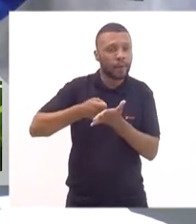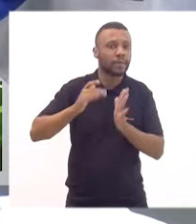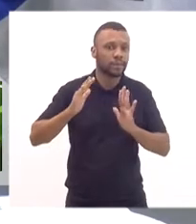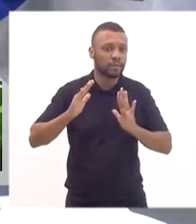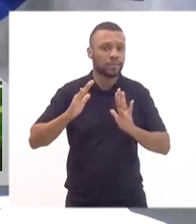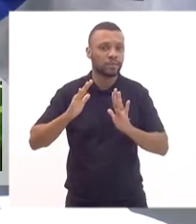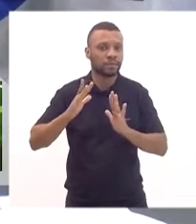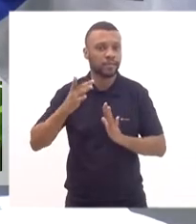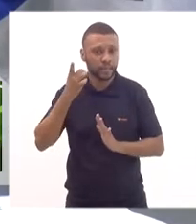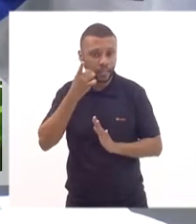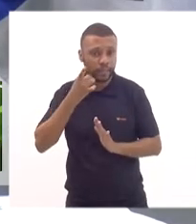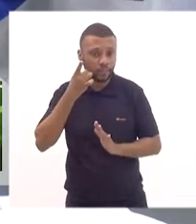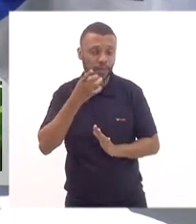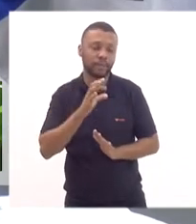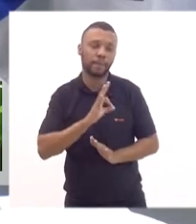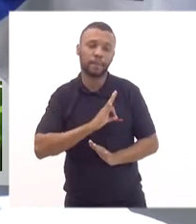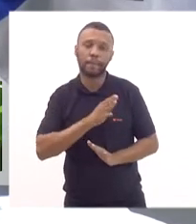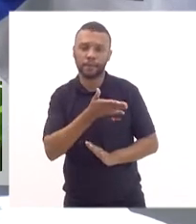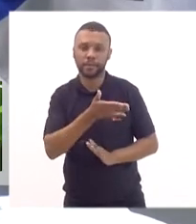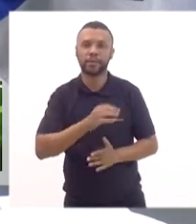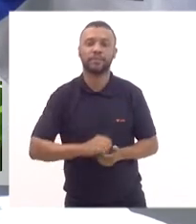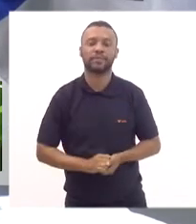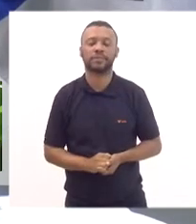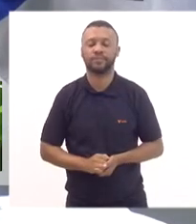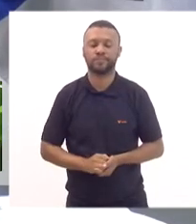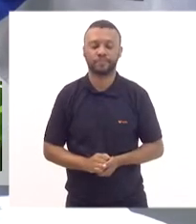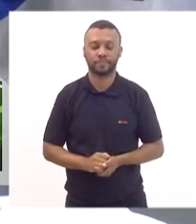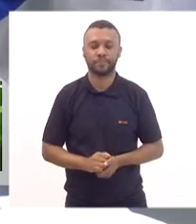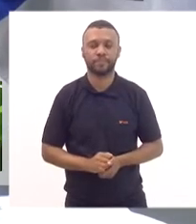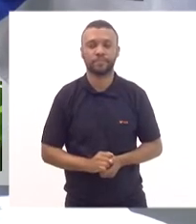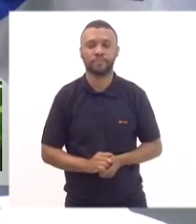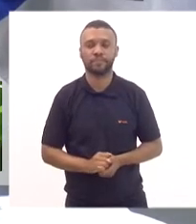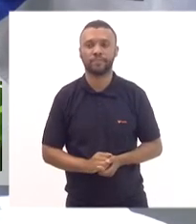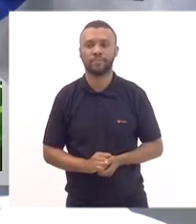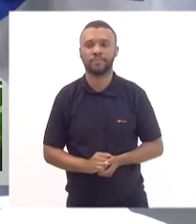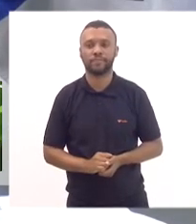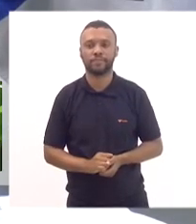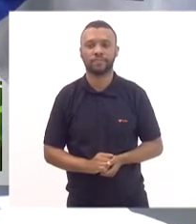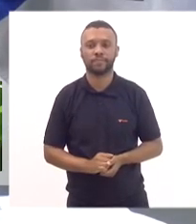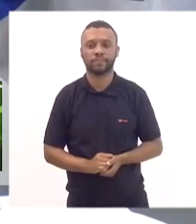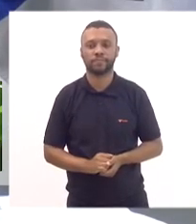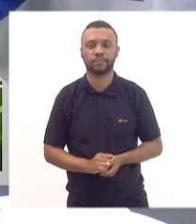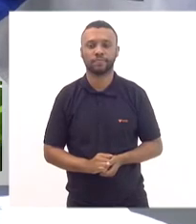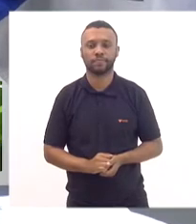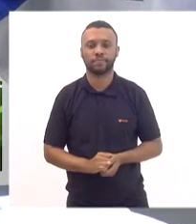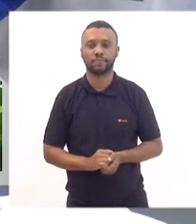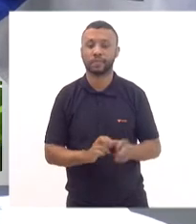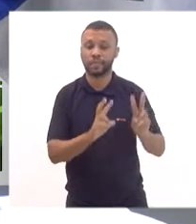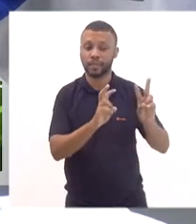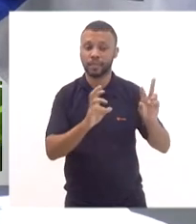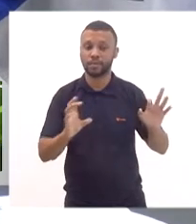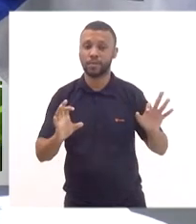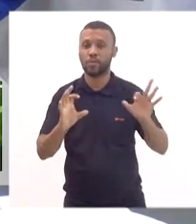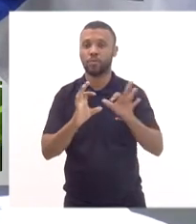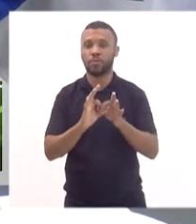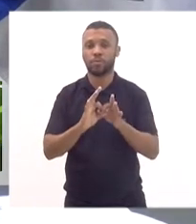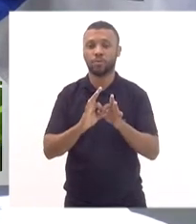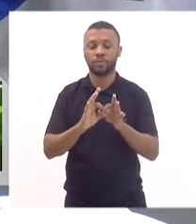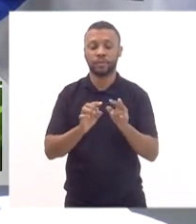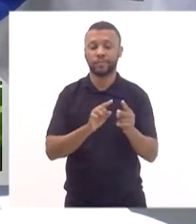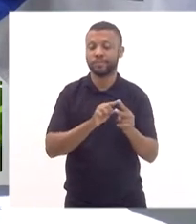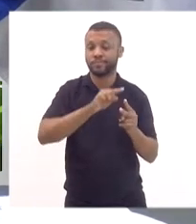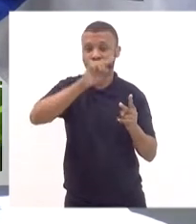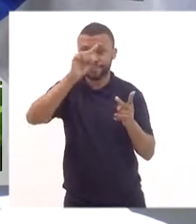da deputada Marta Rocha. Associado a isso, tem uma segunda vertente,